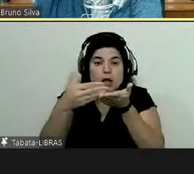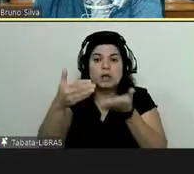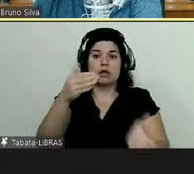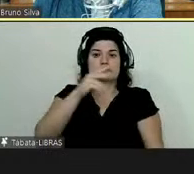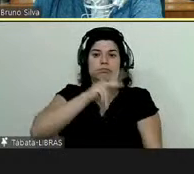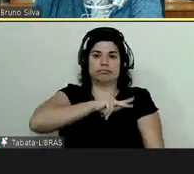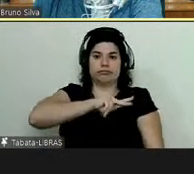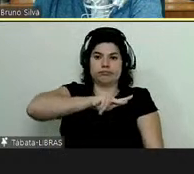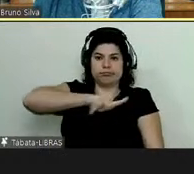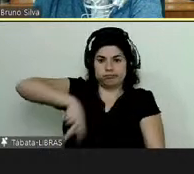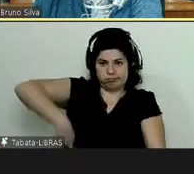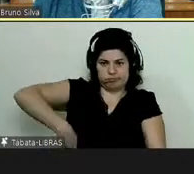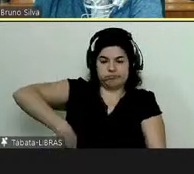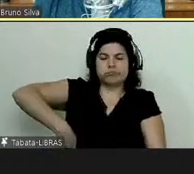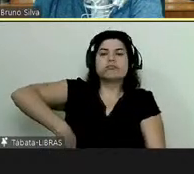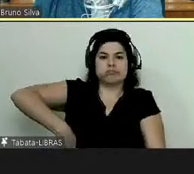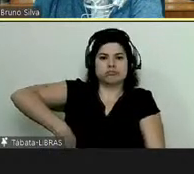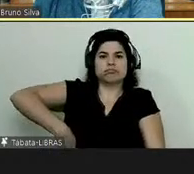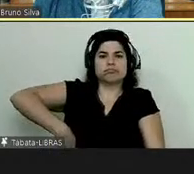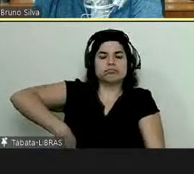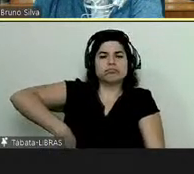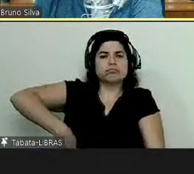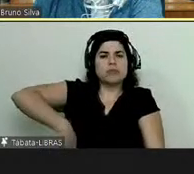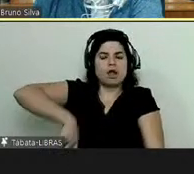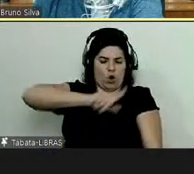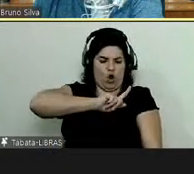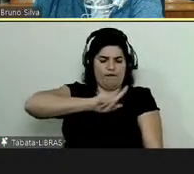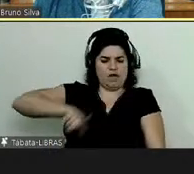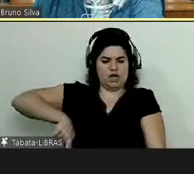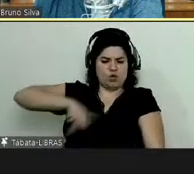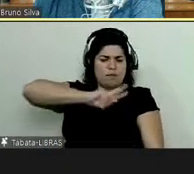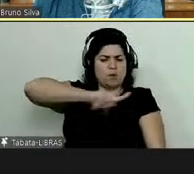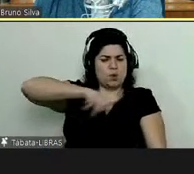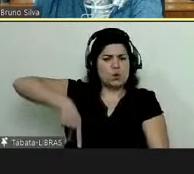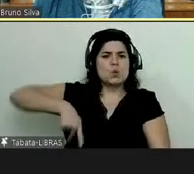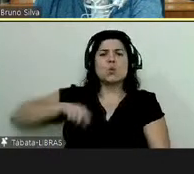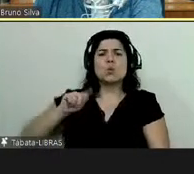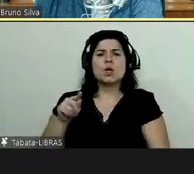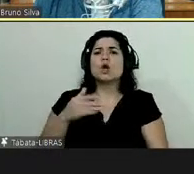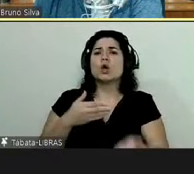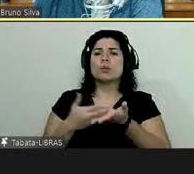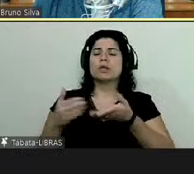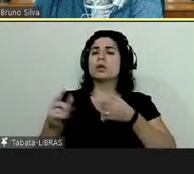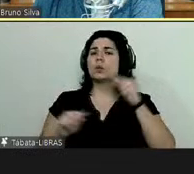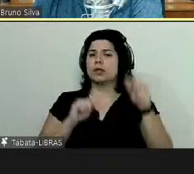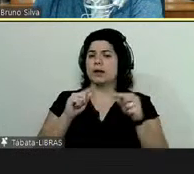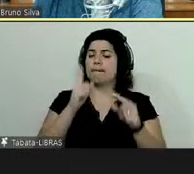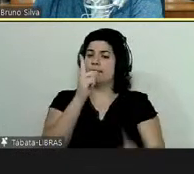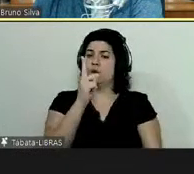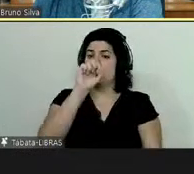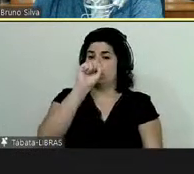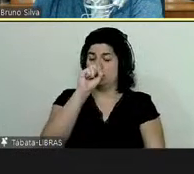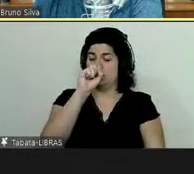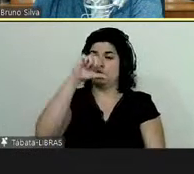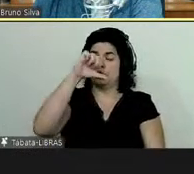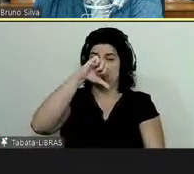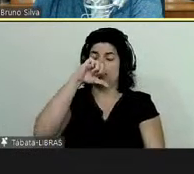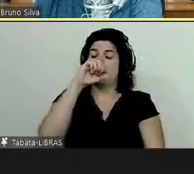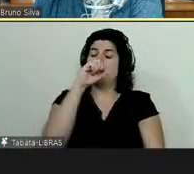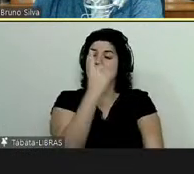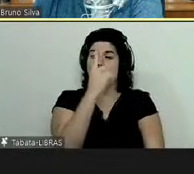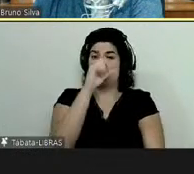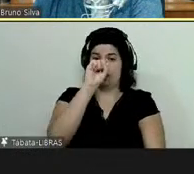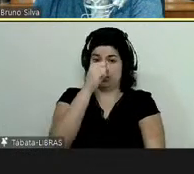público Por que que que vai acontecer com o advento surgimento da República m889 Professor